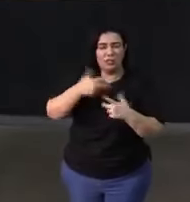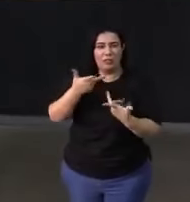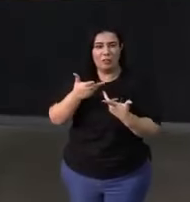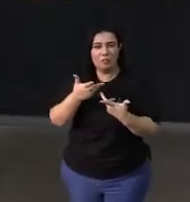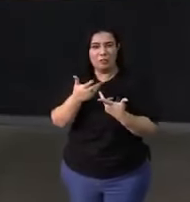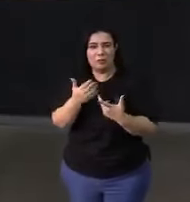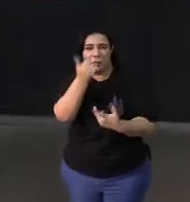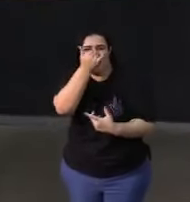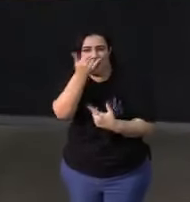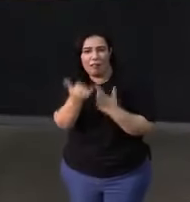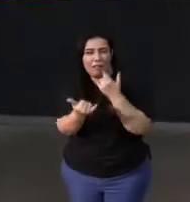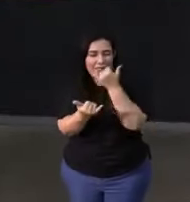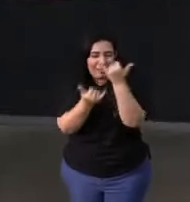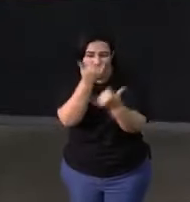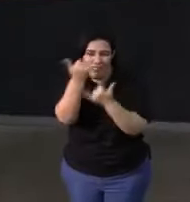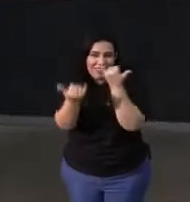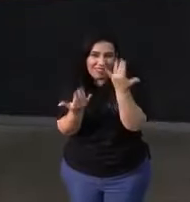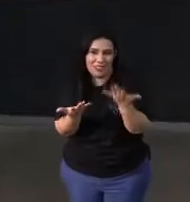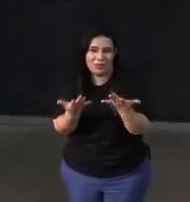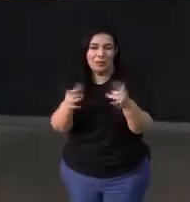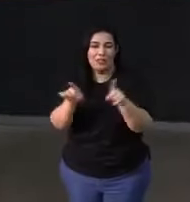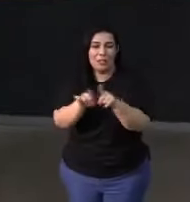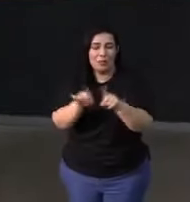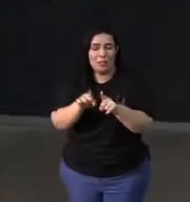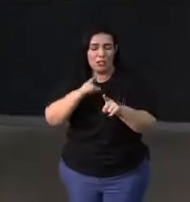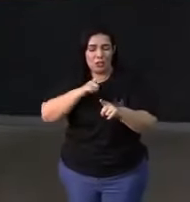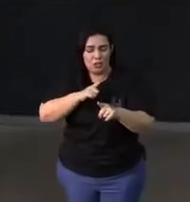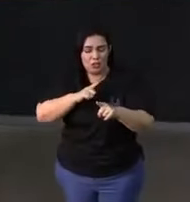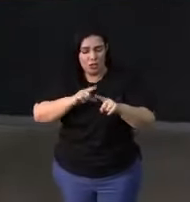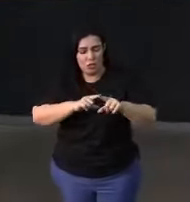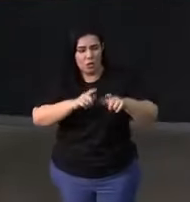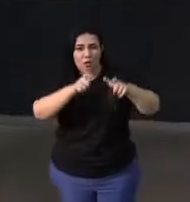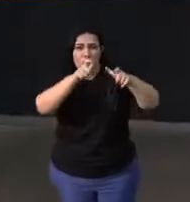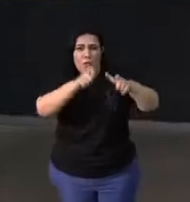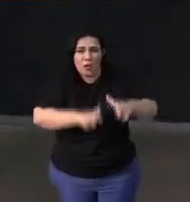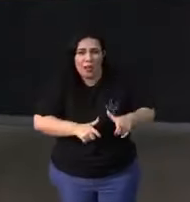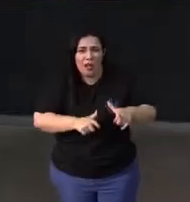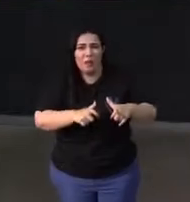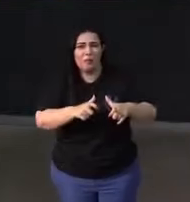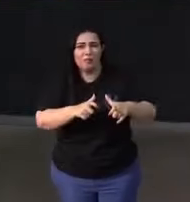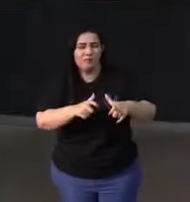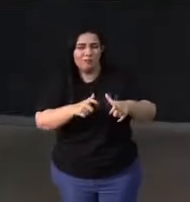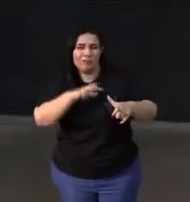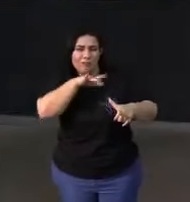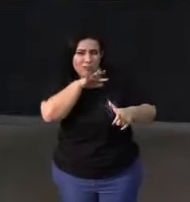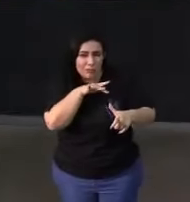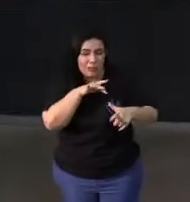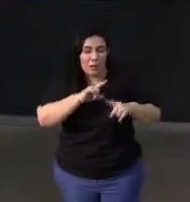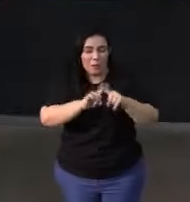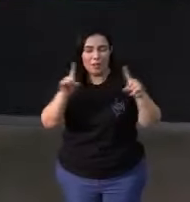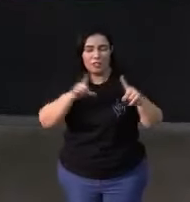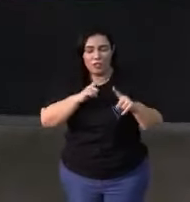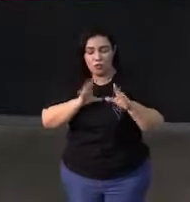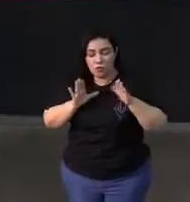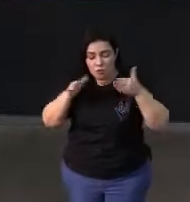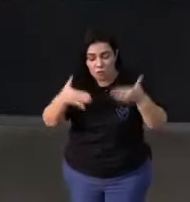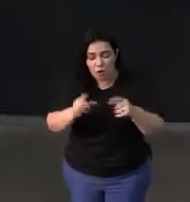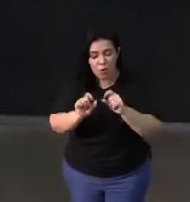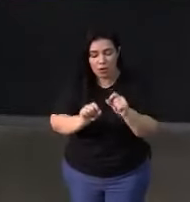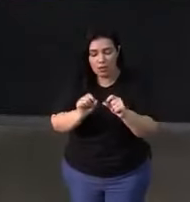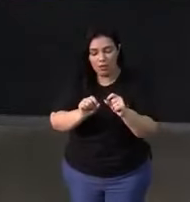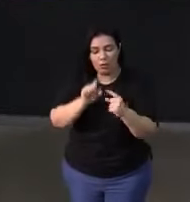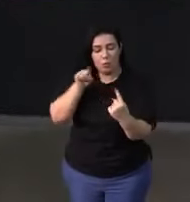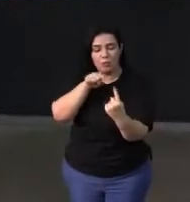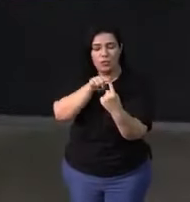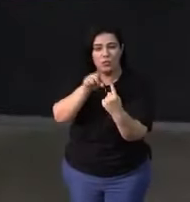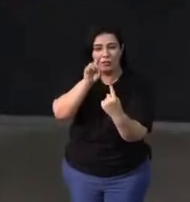de engano, de caverna de Adulão, mas eles tinham sempre um foco. Deus prometeu,